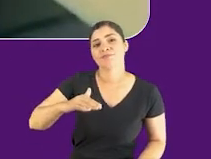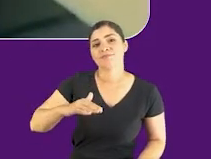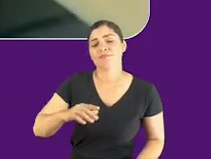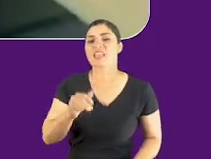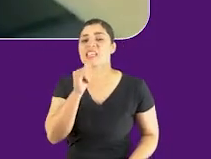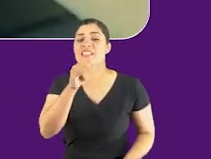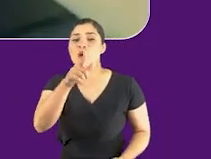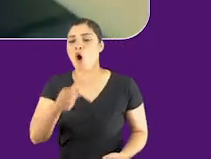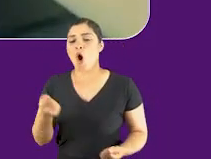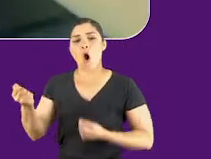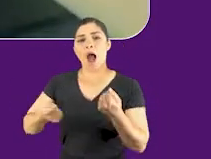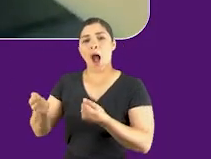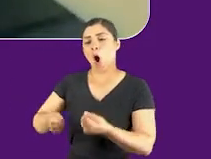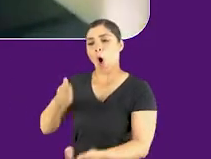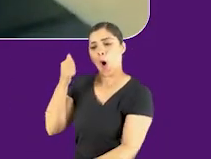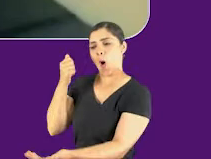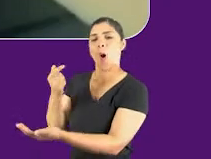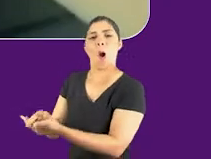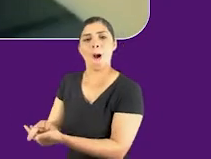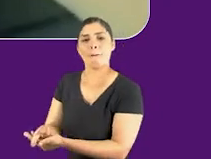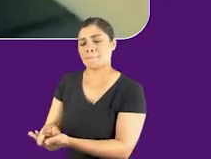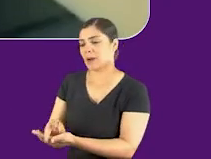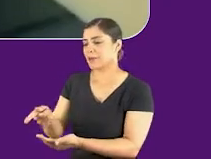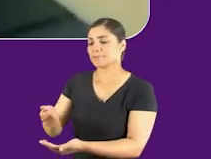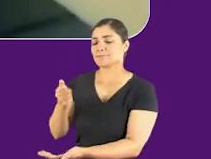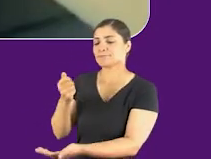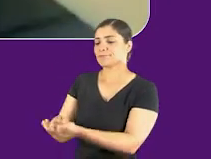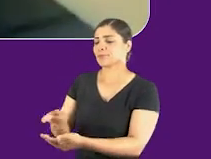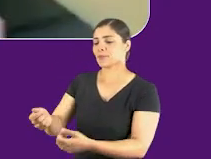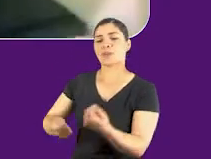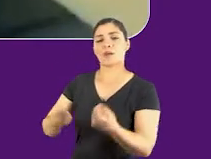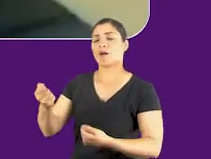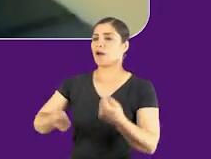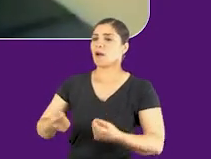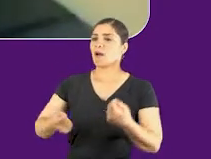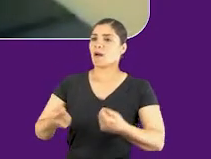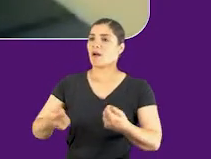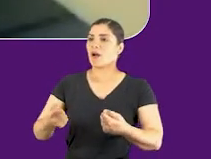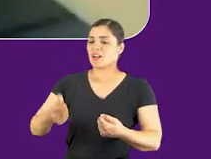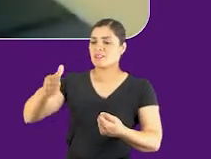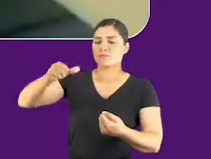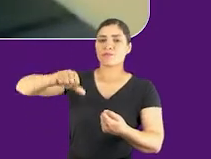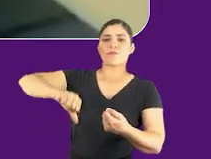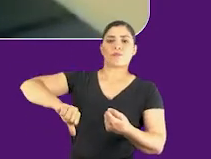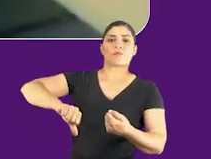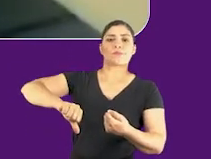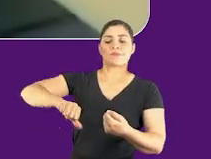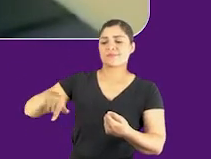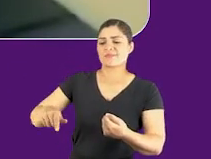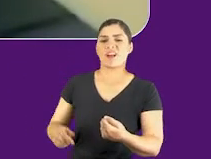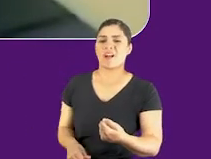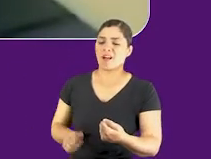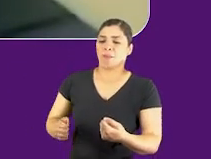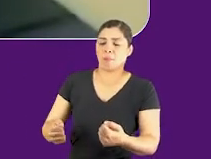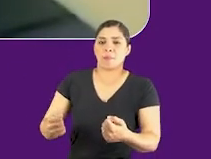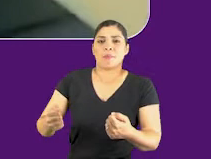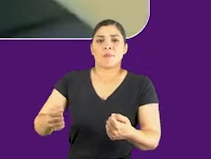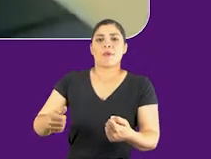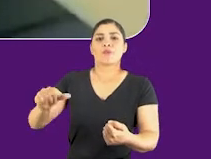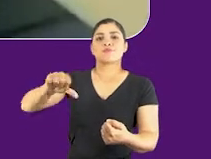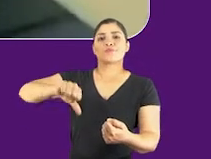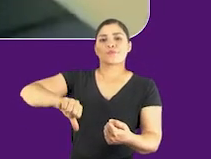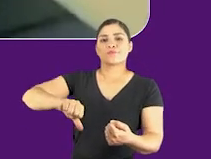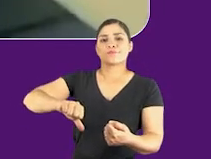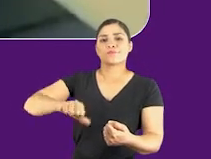errado e você fica dois anos com esse carbono pessoal normal fica um tempo com carro a mesmo que você passa um tempo xingando o carro que não deu